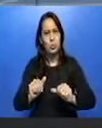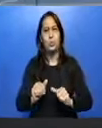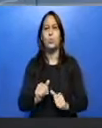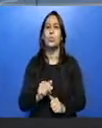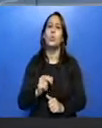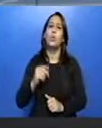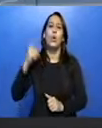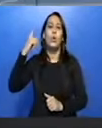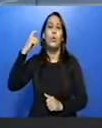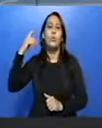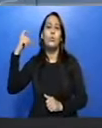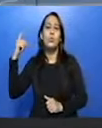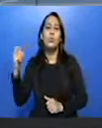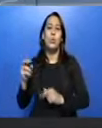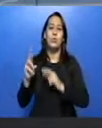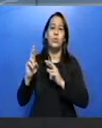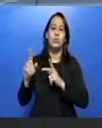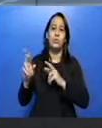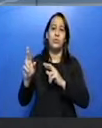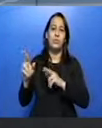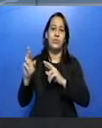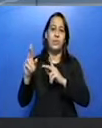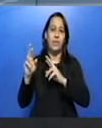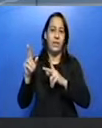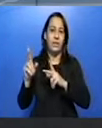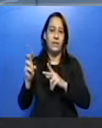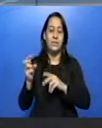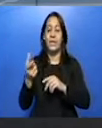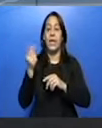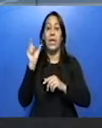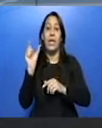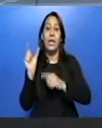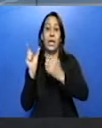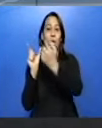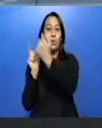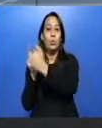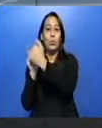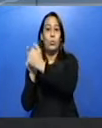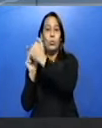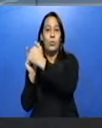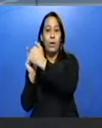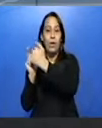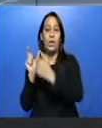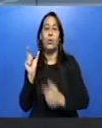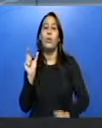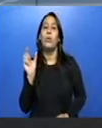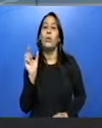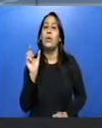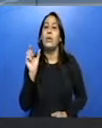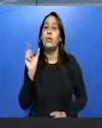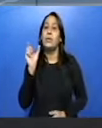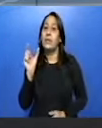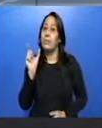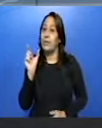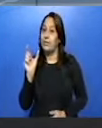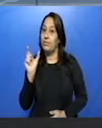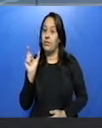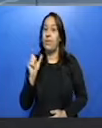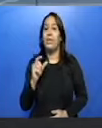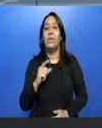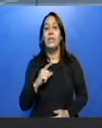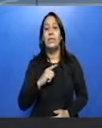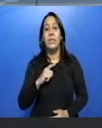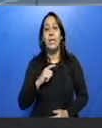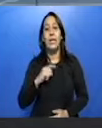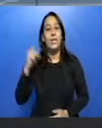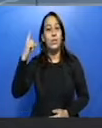Quando ela está lá no meio da palavra e os vizinhos são vogais, ela também ficava com R. Mas olha aqui, que